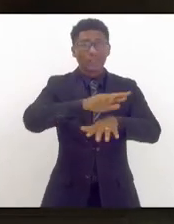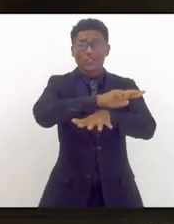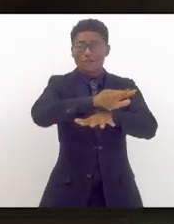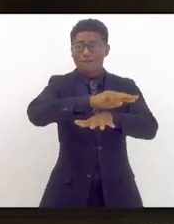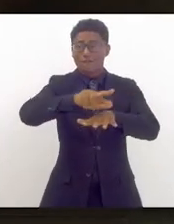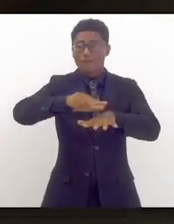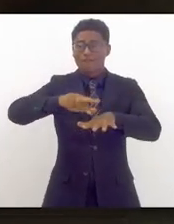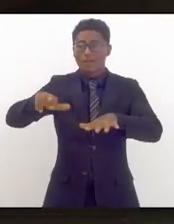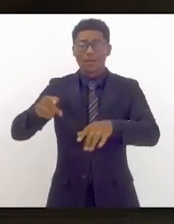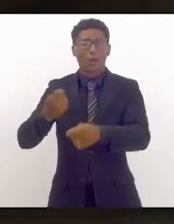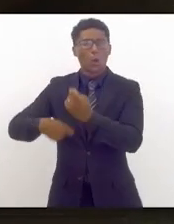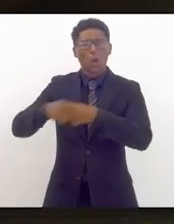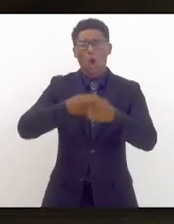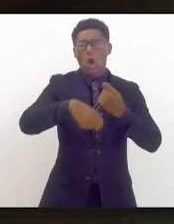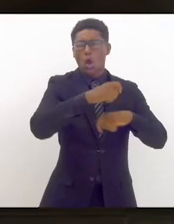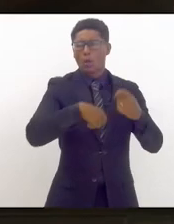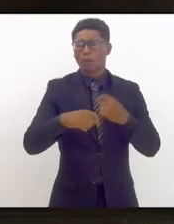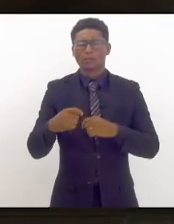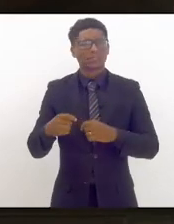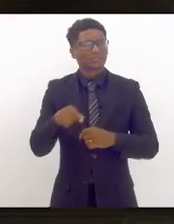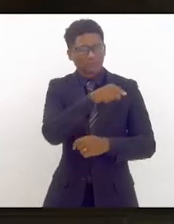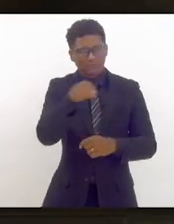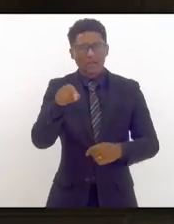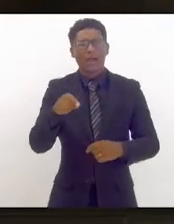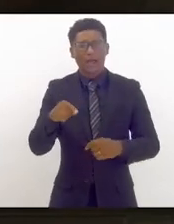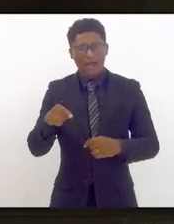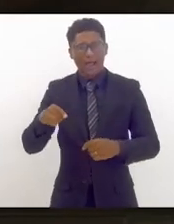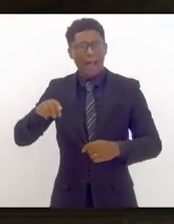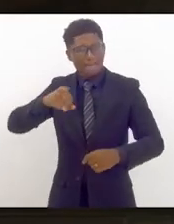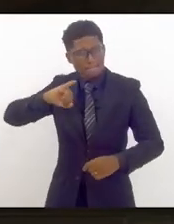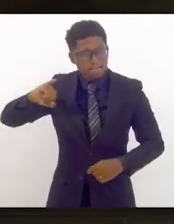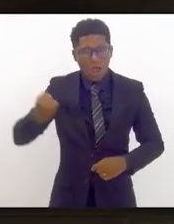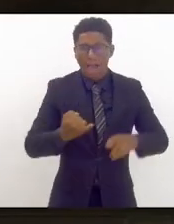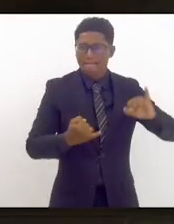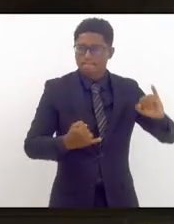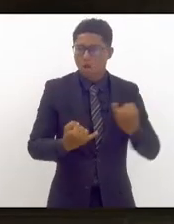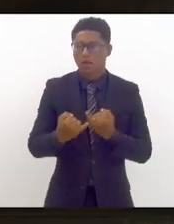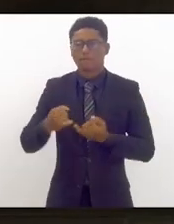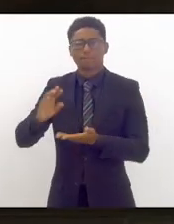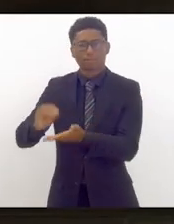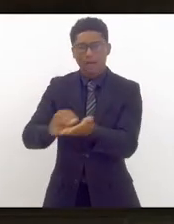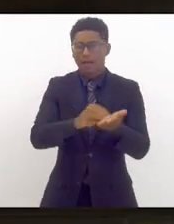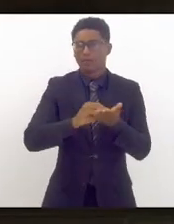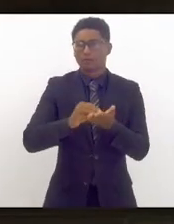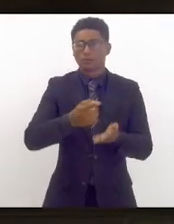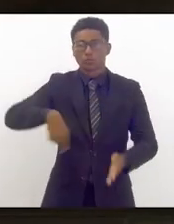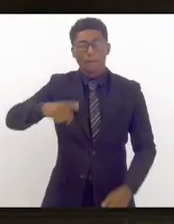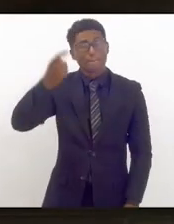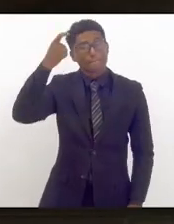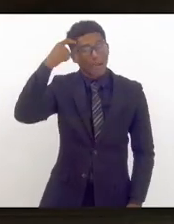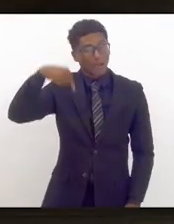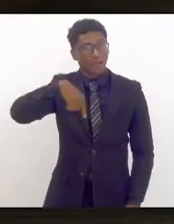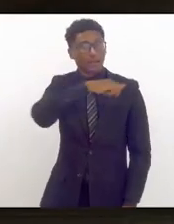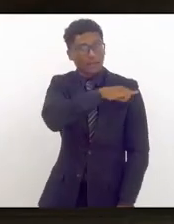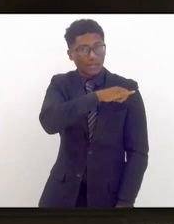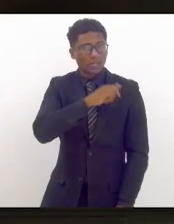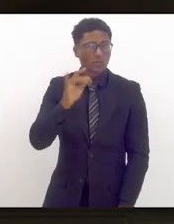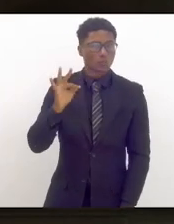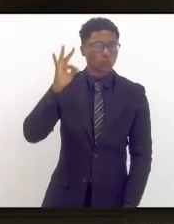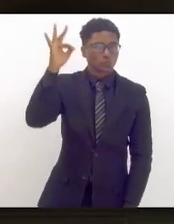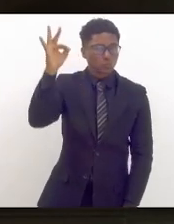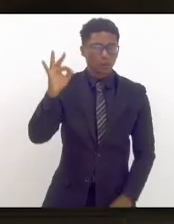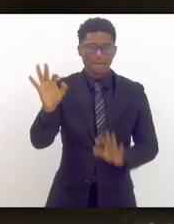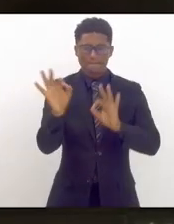econômicas que ainda não foram exploradas. Estamos pensando no Rio de Janeiro para frente, criando um planejamento